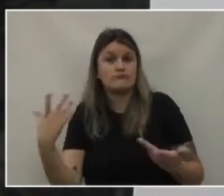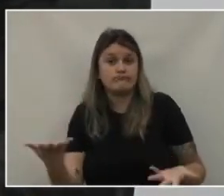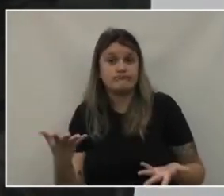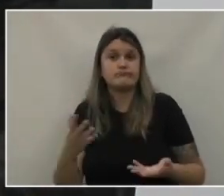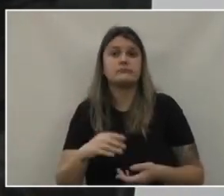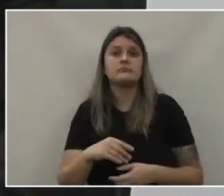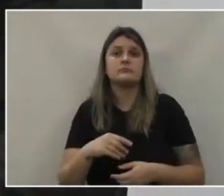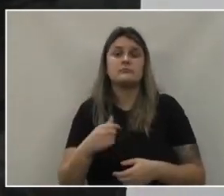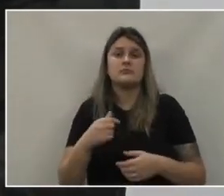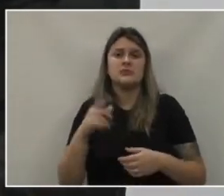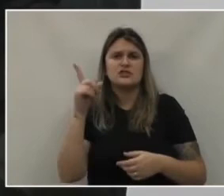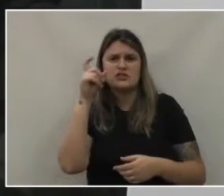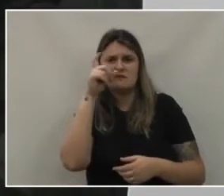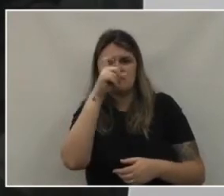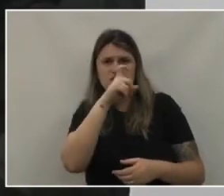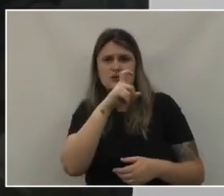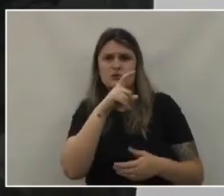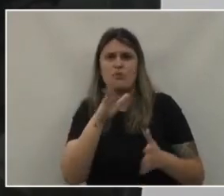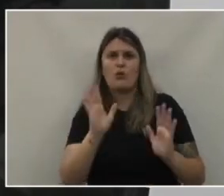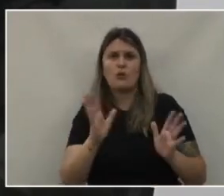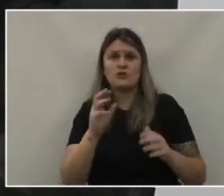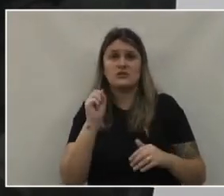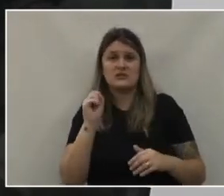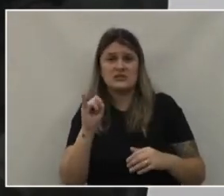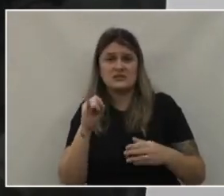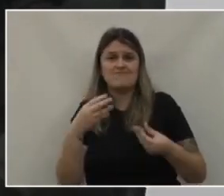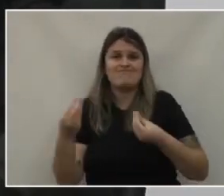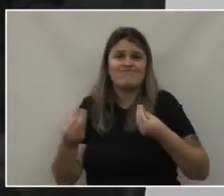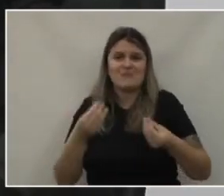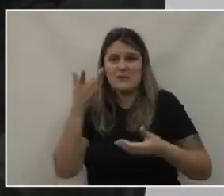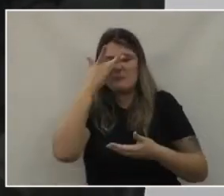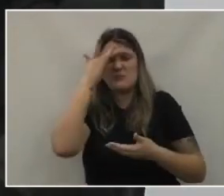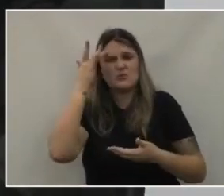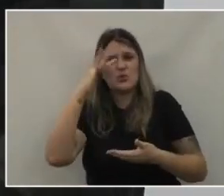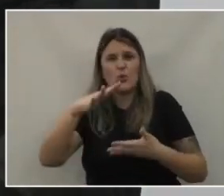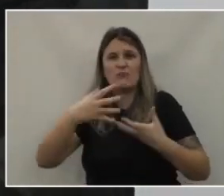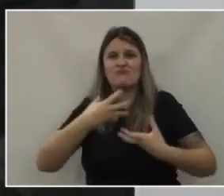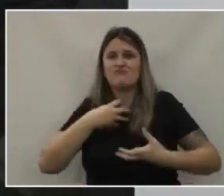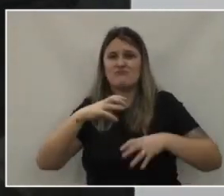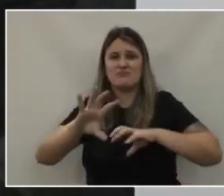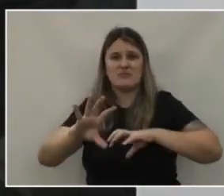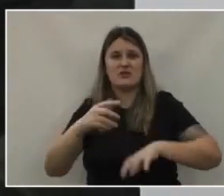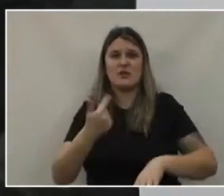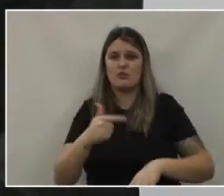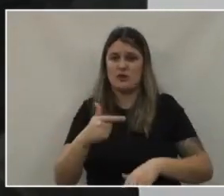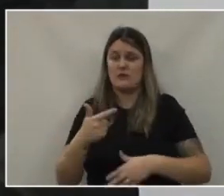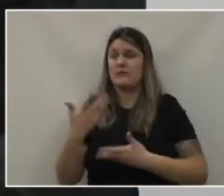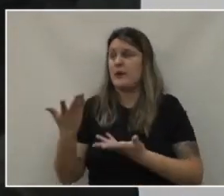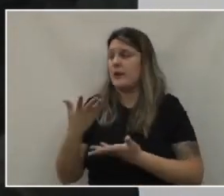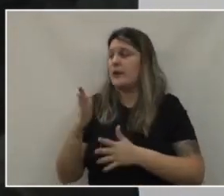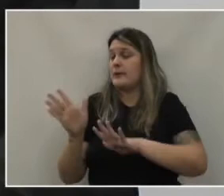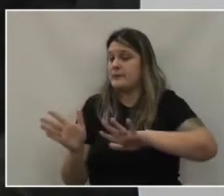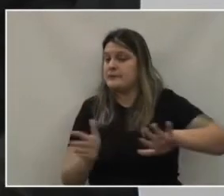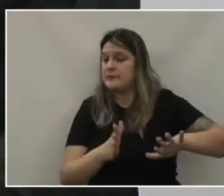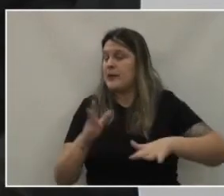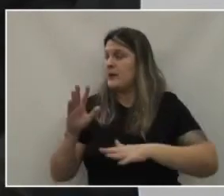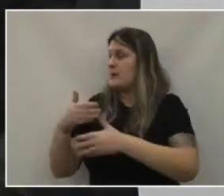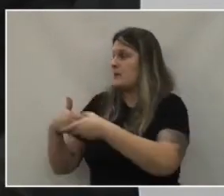então fica difícil, né? Hoje se fosse lidar com o ser humano. Então, novamente, Diego, dá os parabéns a você pela tua